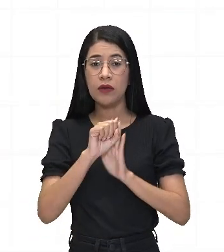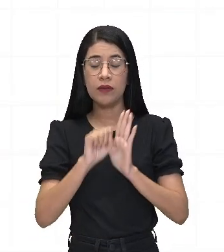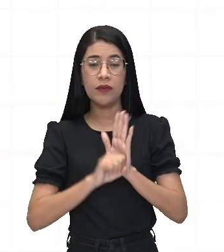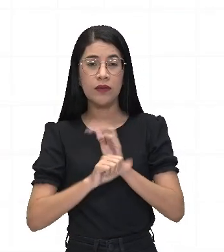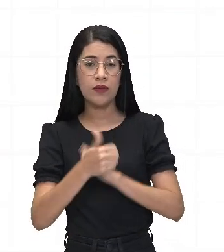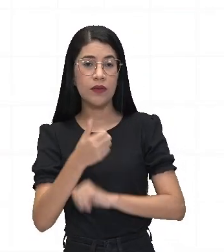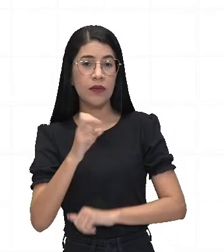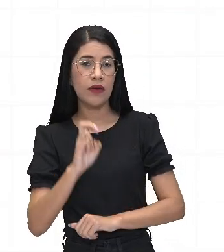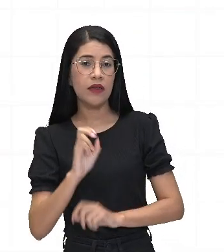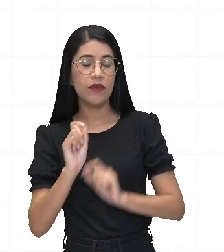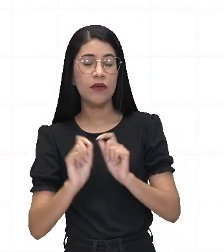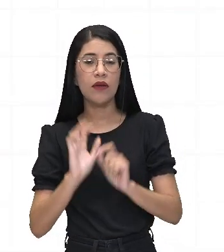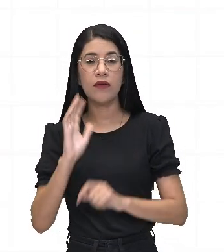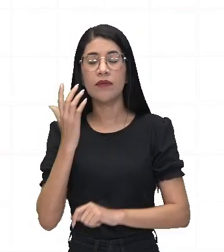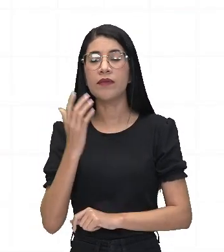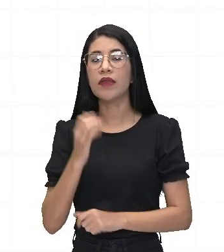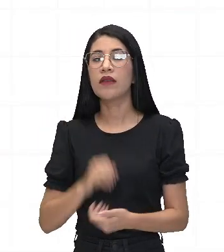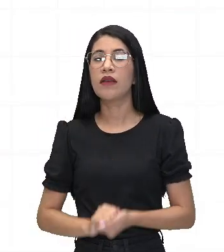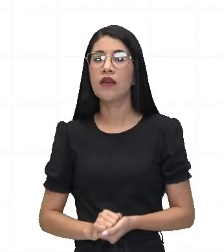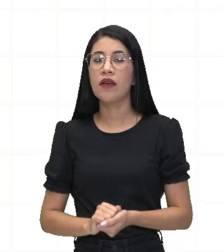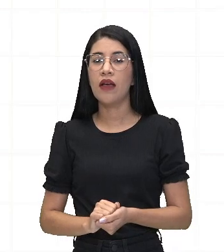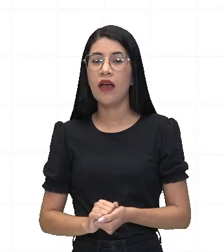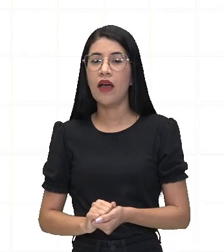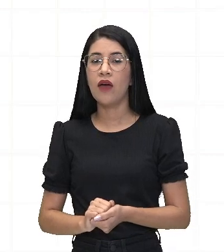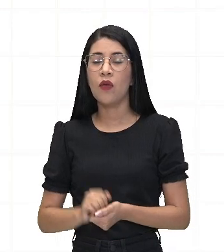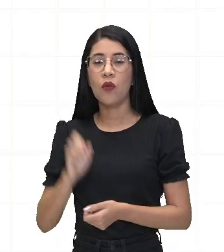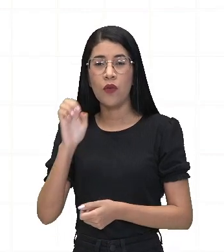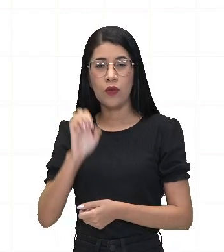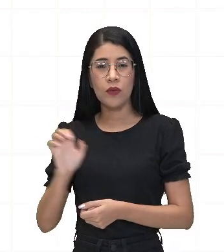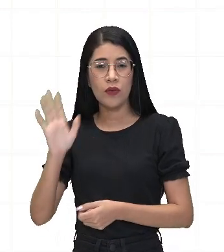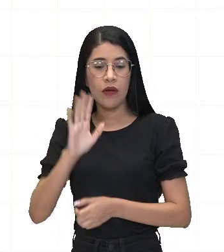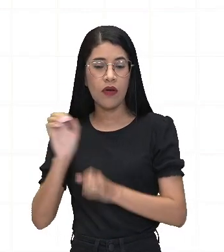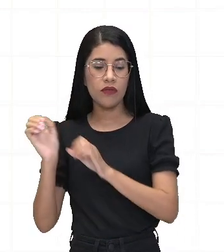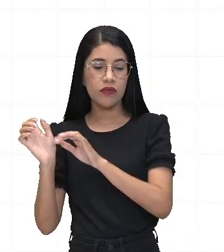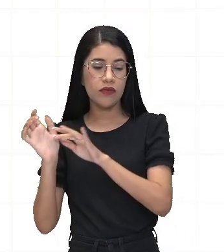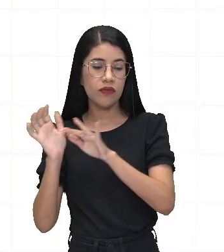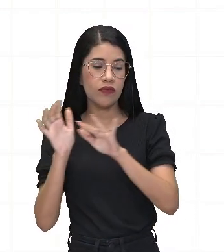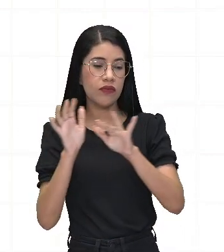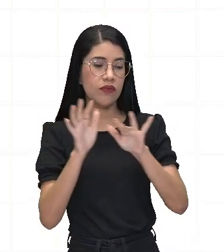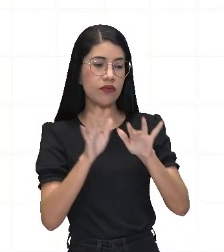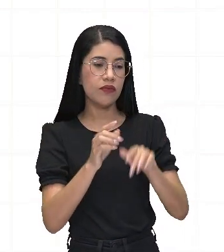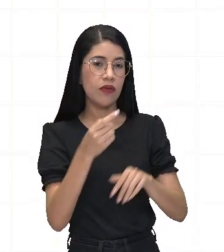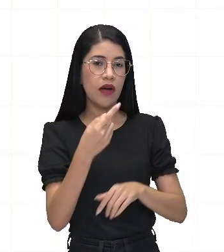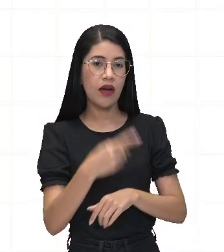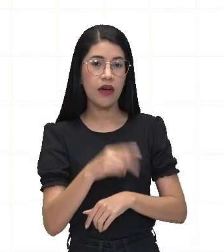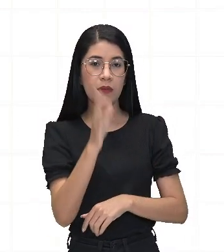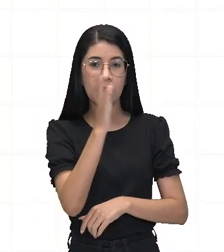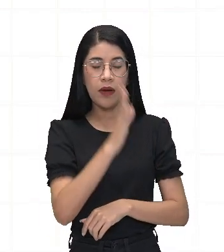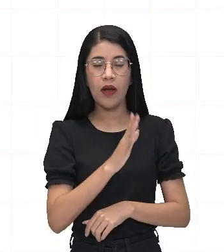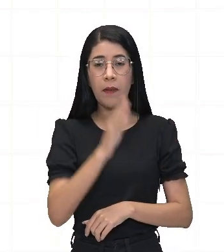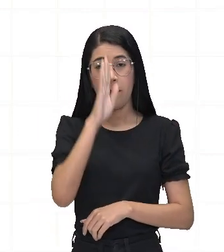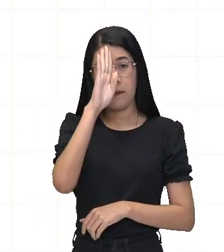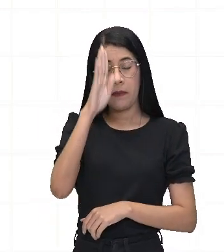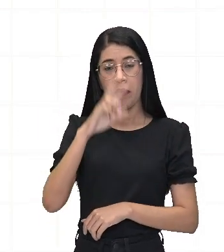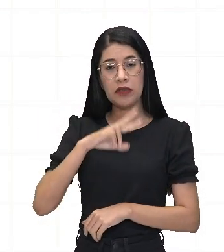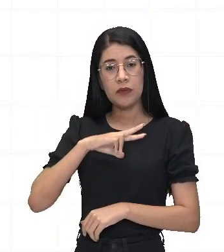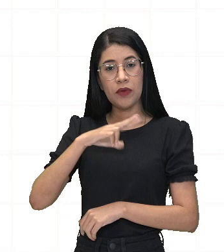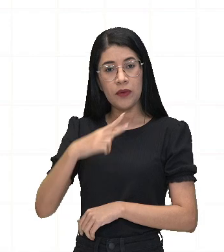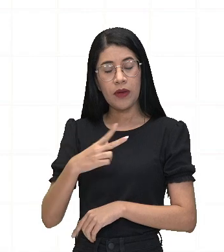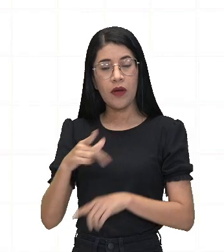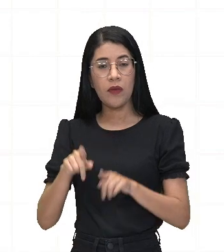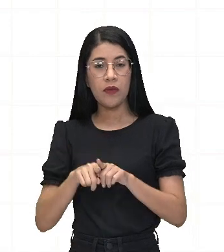os exploradores europeus, quando eles chegaram aqui, principalmente aí, olha, vindos de Portugal e também